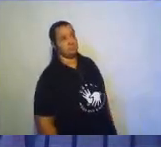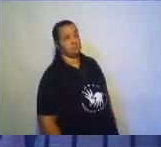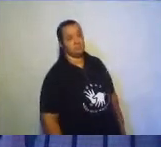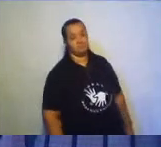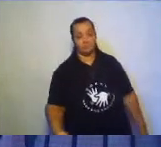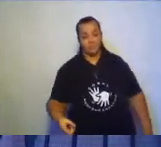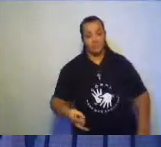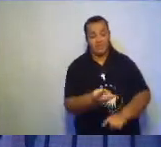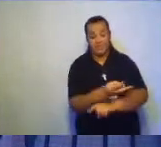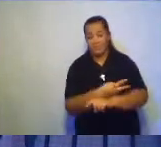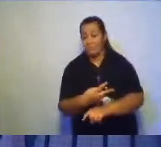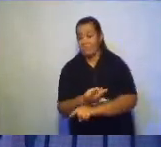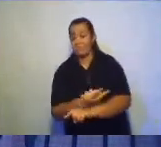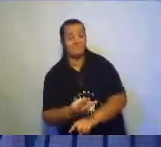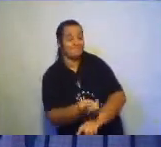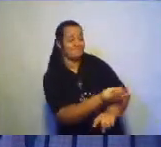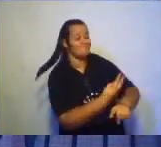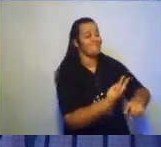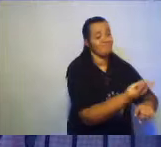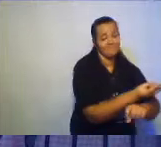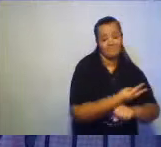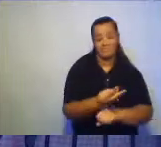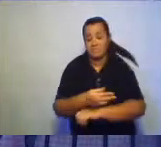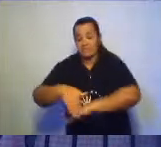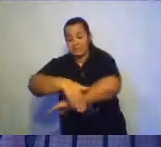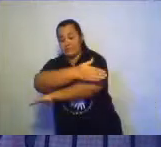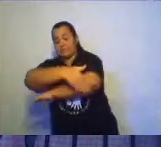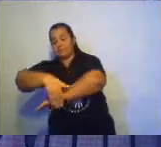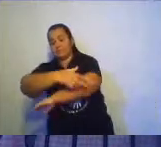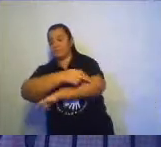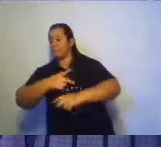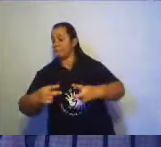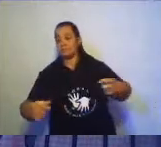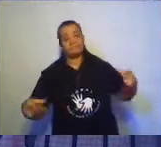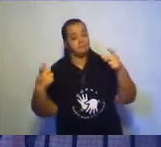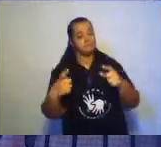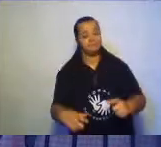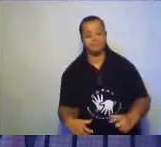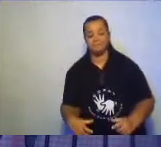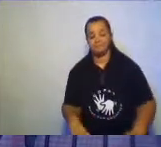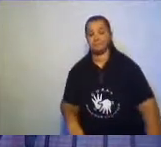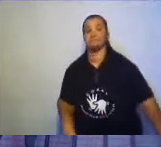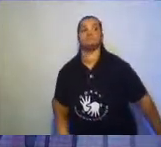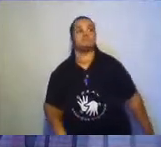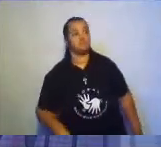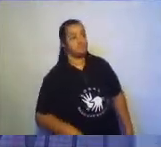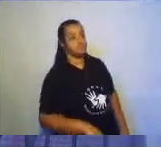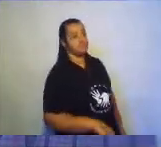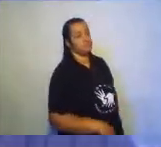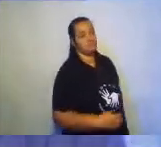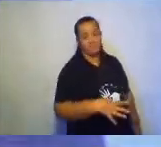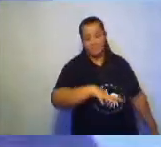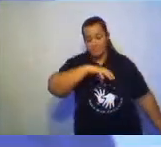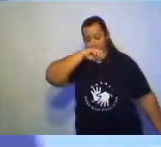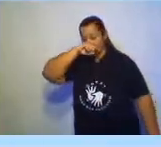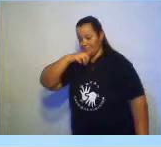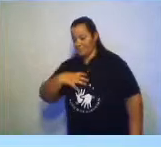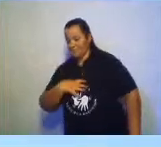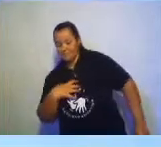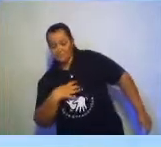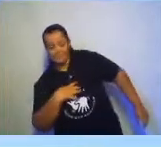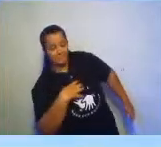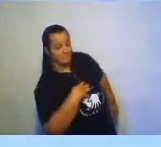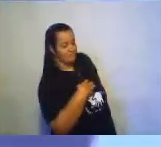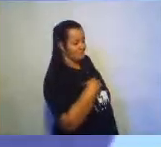E saio a te procurar nas esquinas, em qualquer lugar. E às vezes chego a te